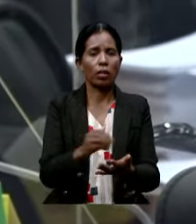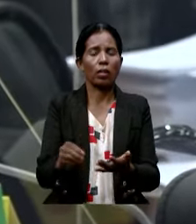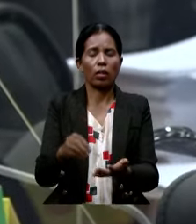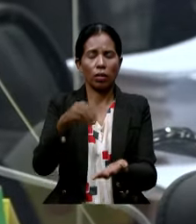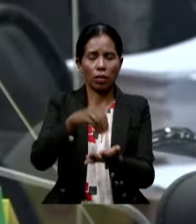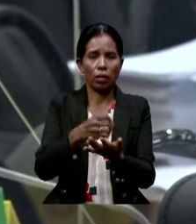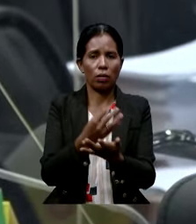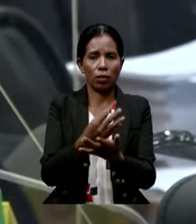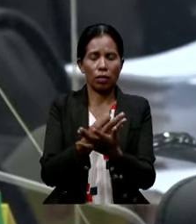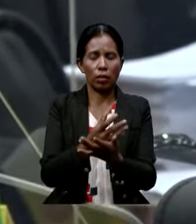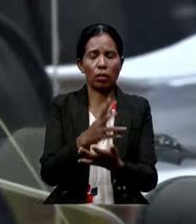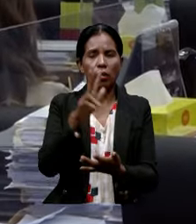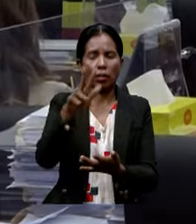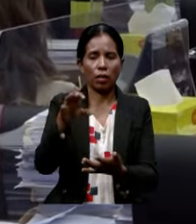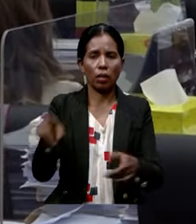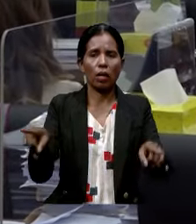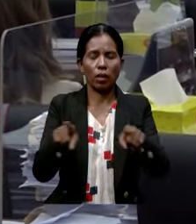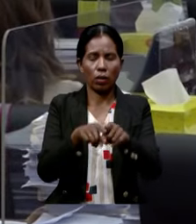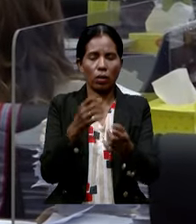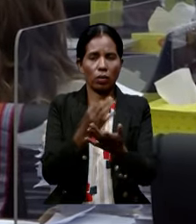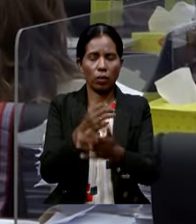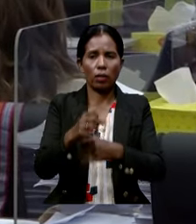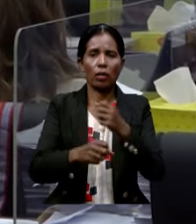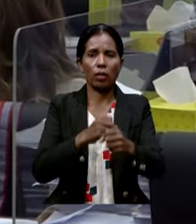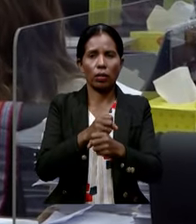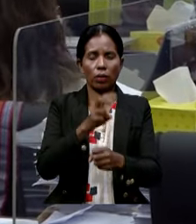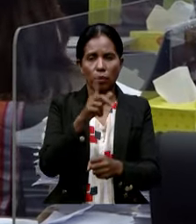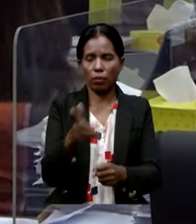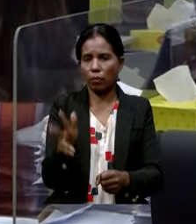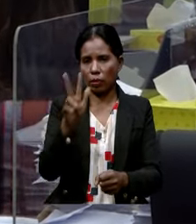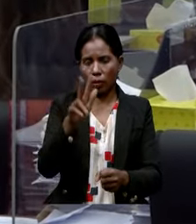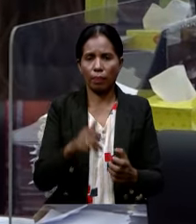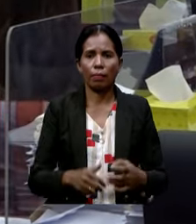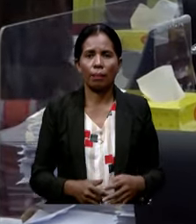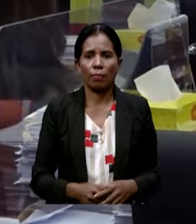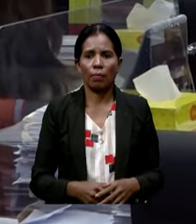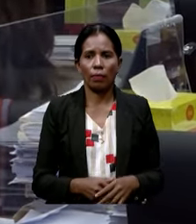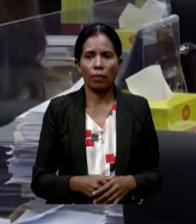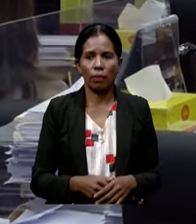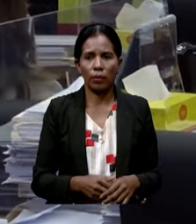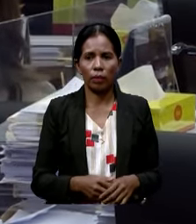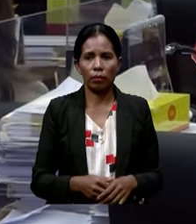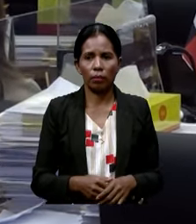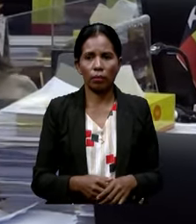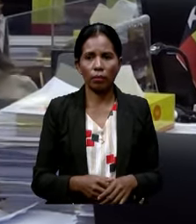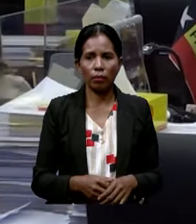propoing rihun atus tolu hanesan ho orçamento tinang riuraron nesintolunian Adrian Verdial, Zemdu Santos, ZMN.